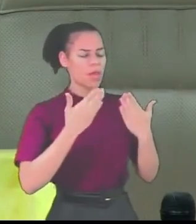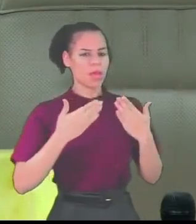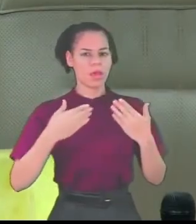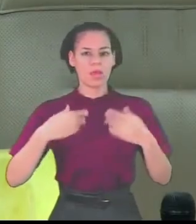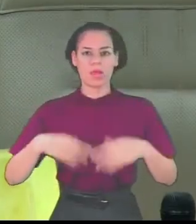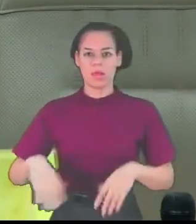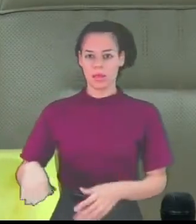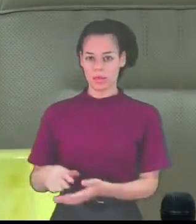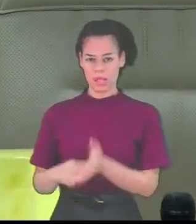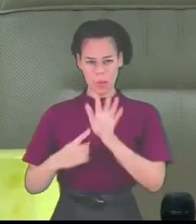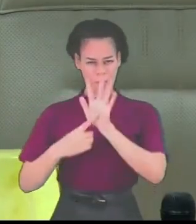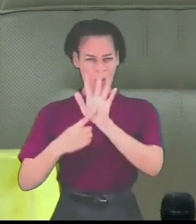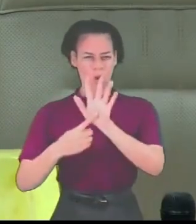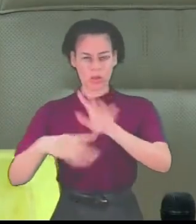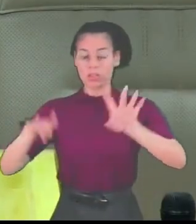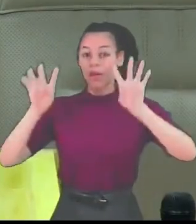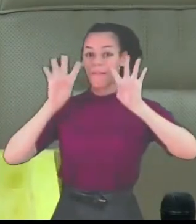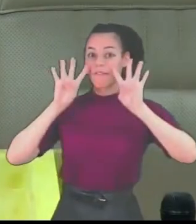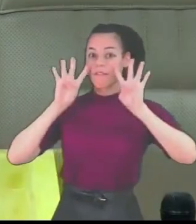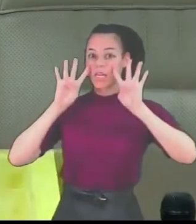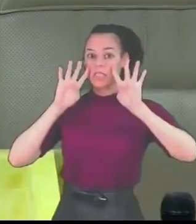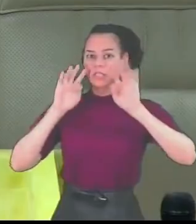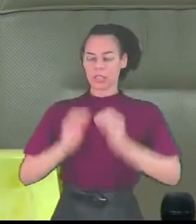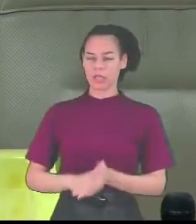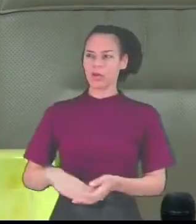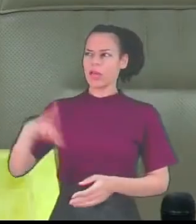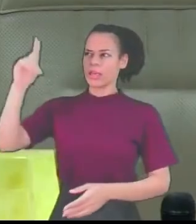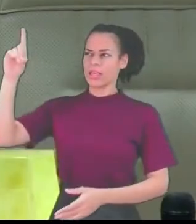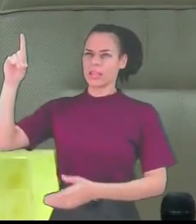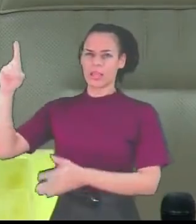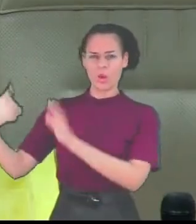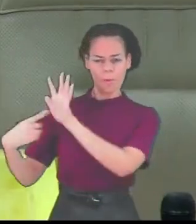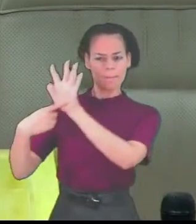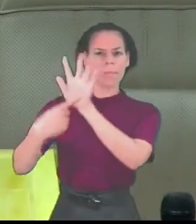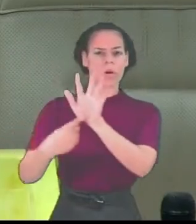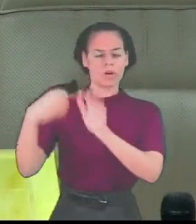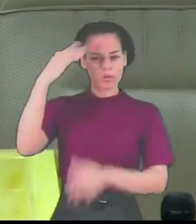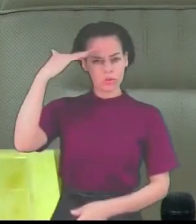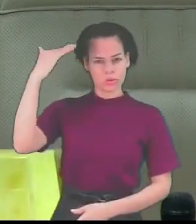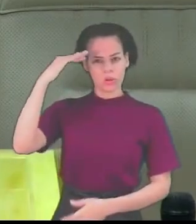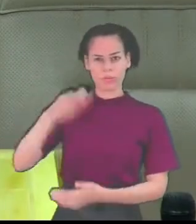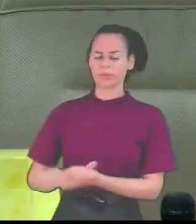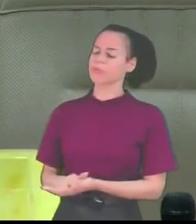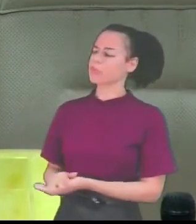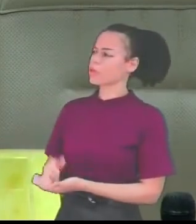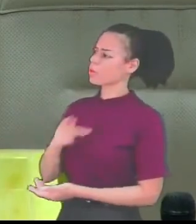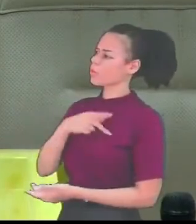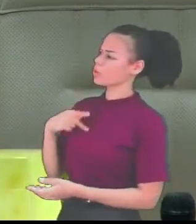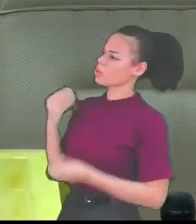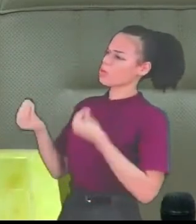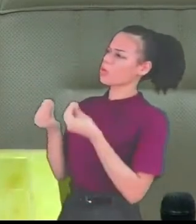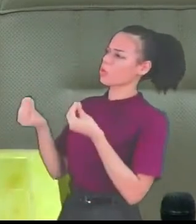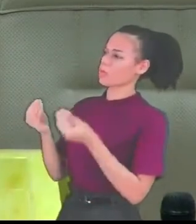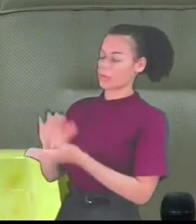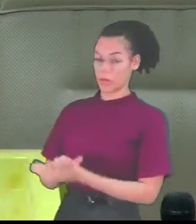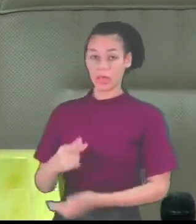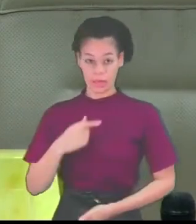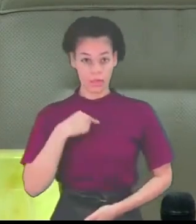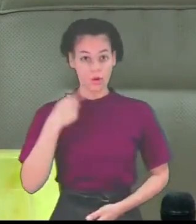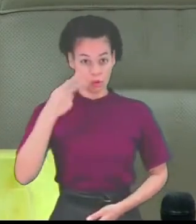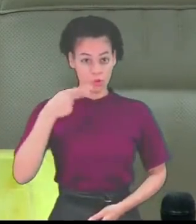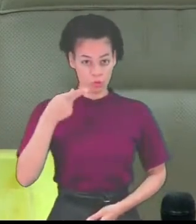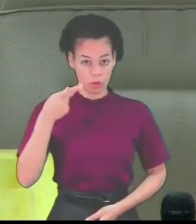visão que Deus mostra no sonho e o pastor como o seu desejo digo isso por experiência